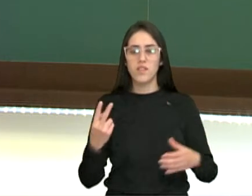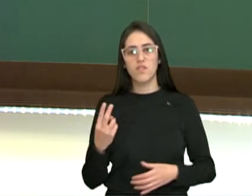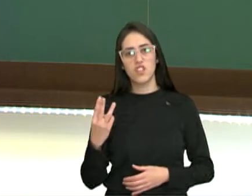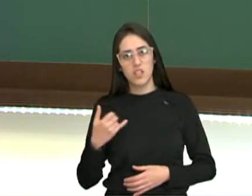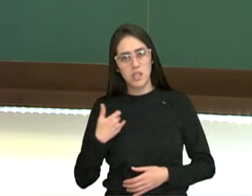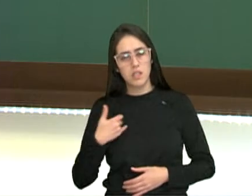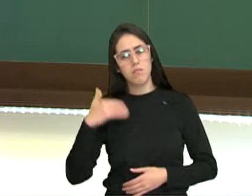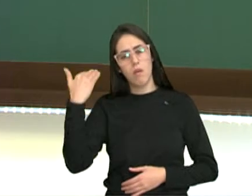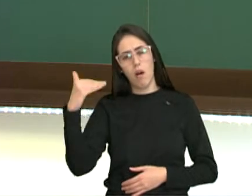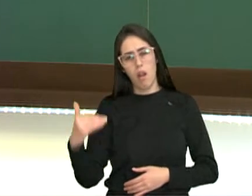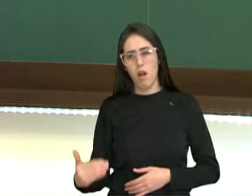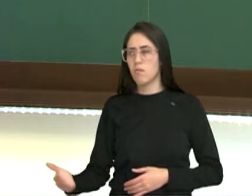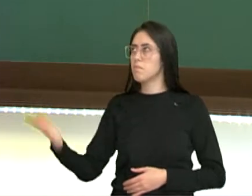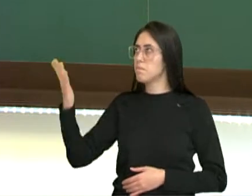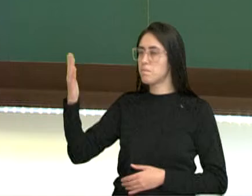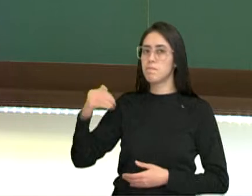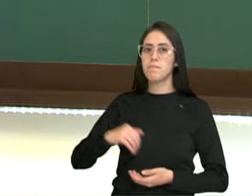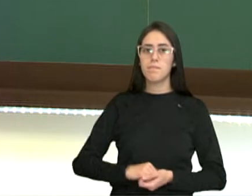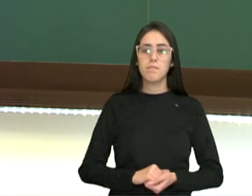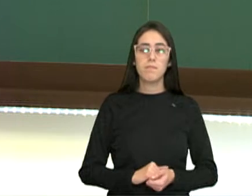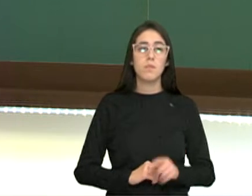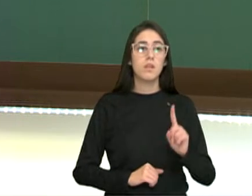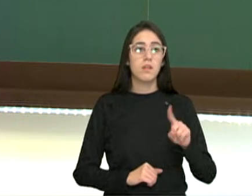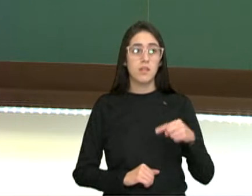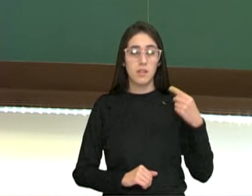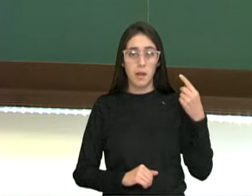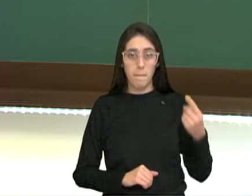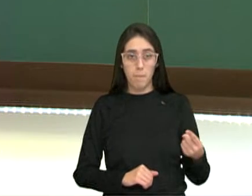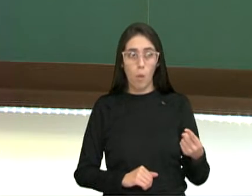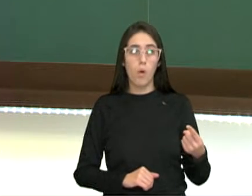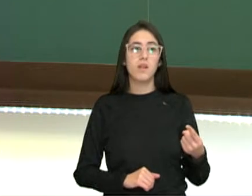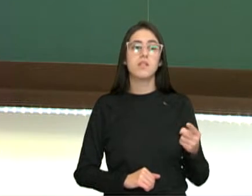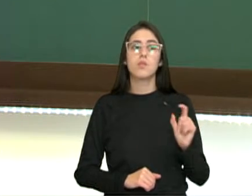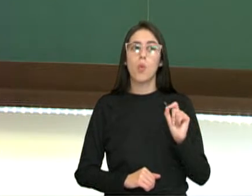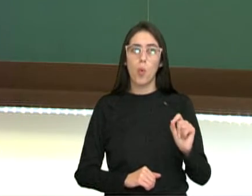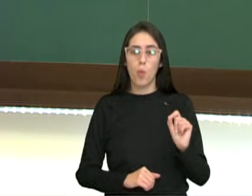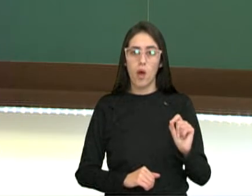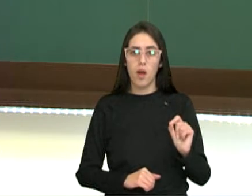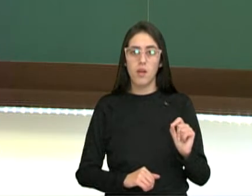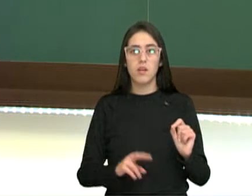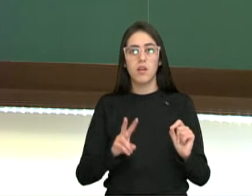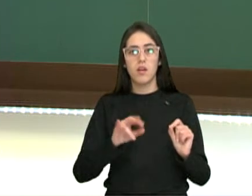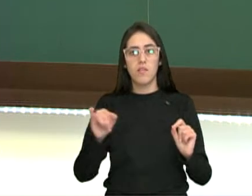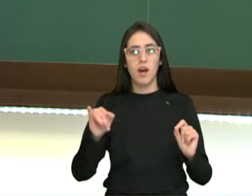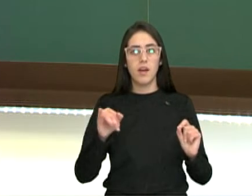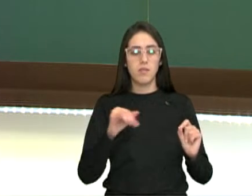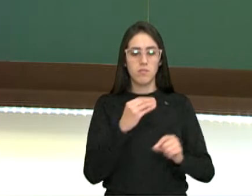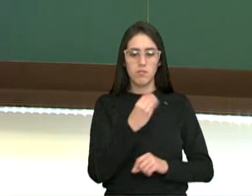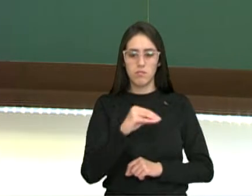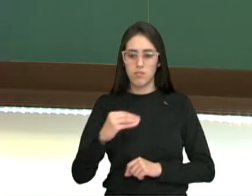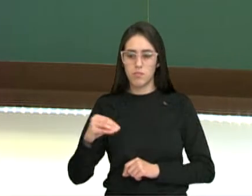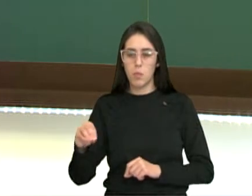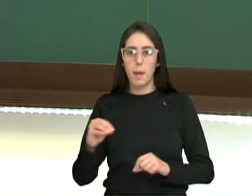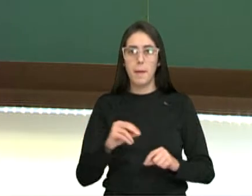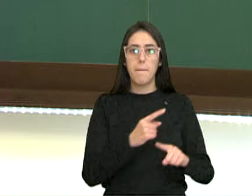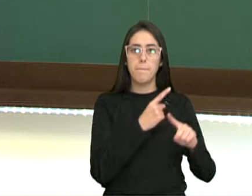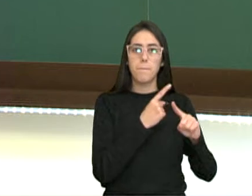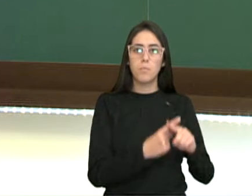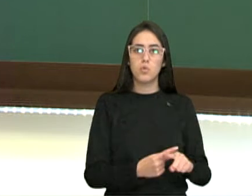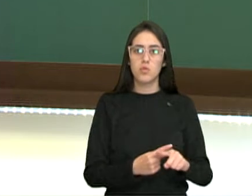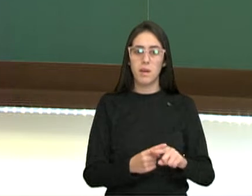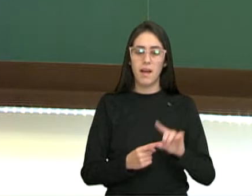assim por diante. Em seguida, nós vamos colocar aqui, multiplicar a idade de